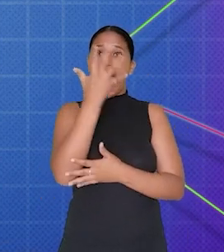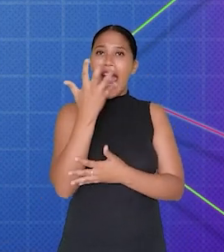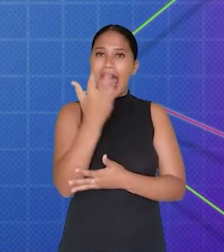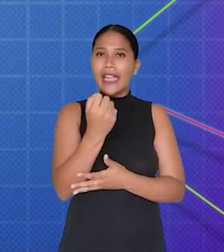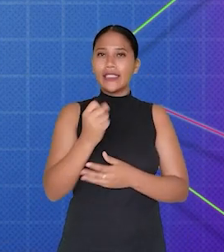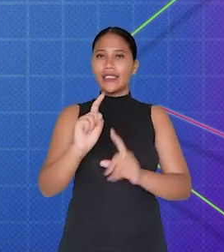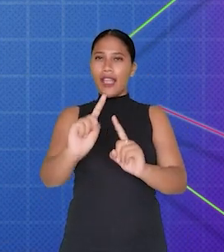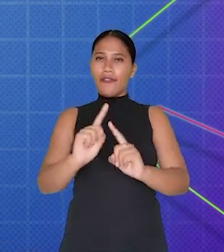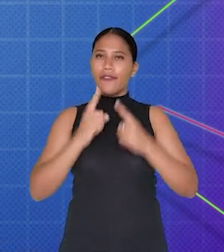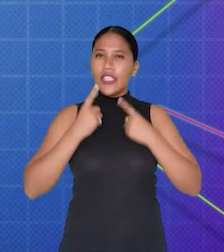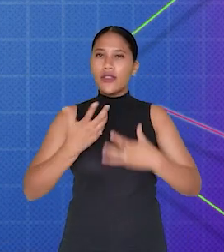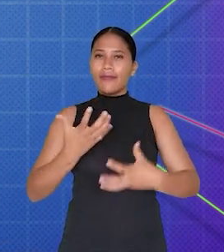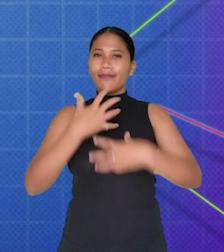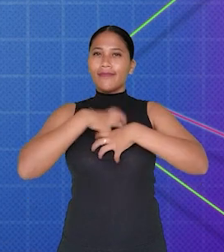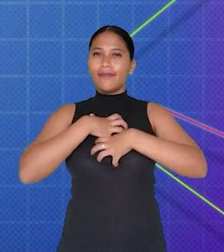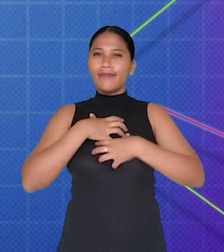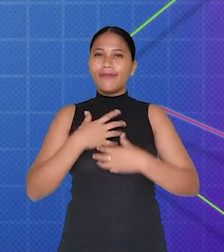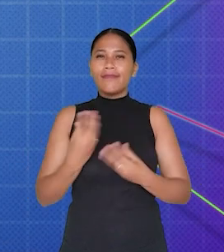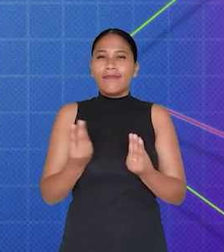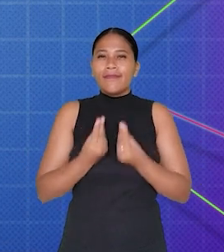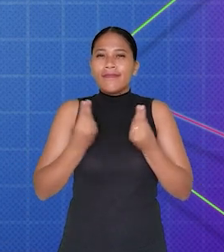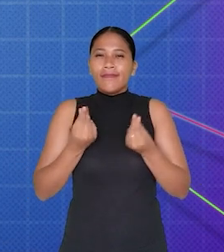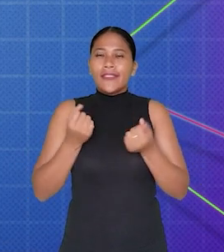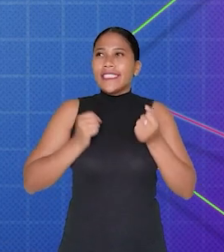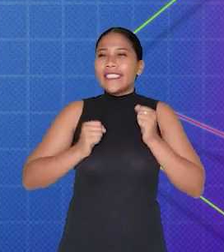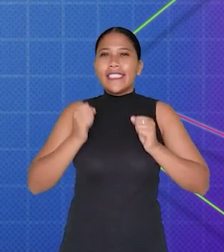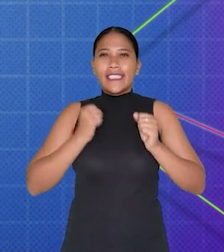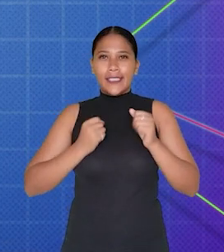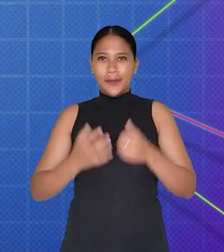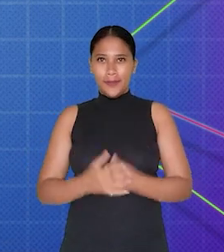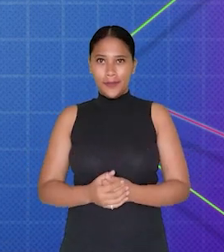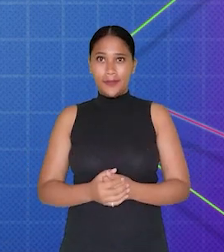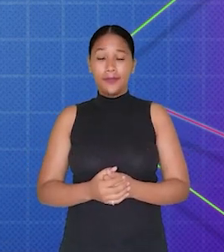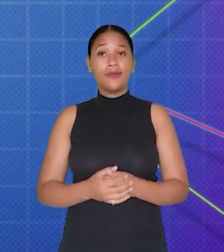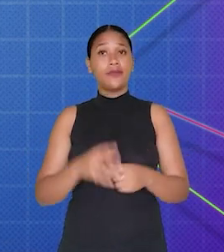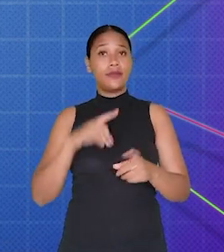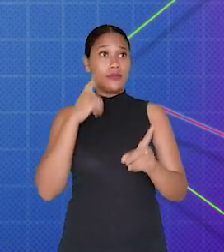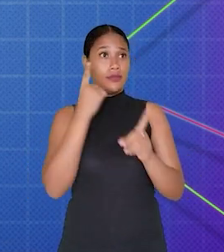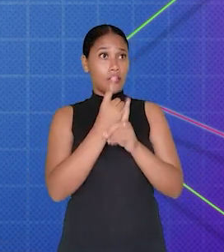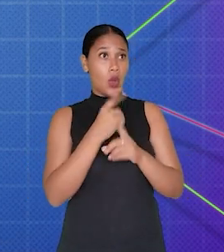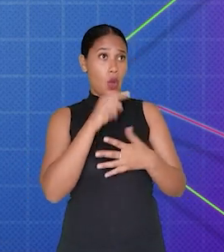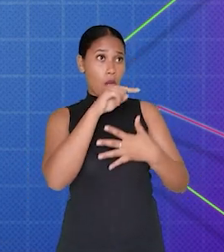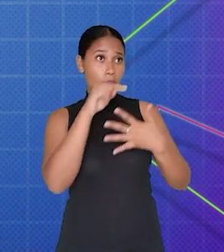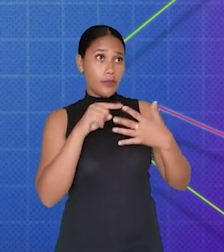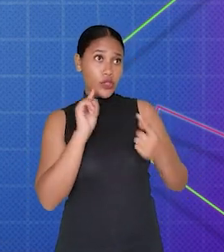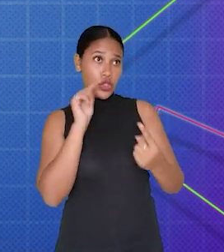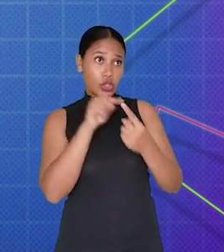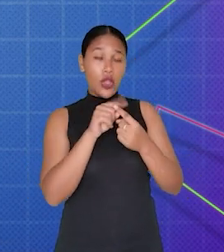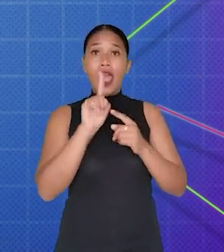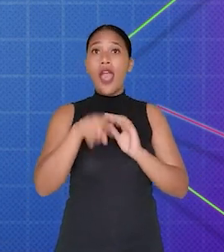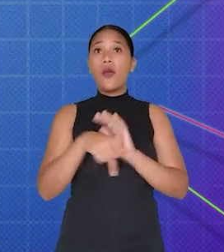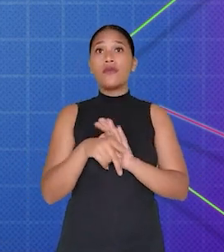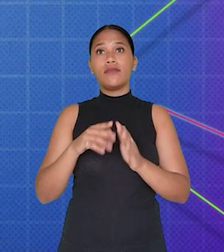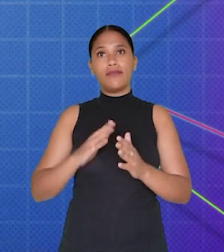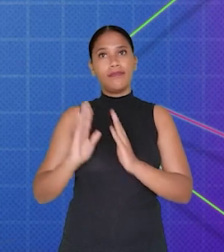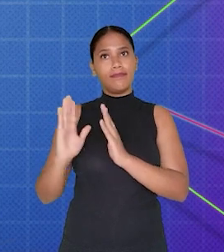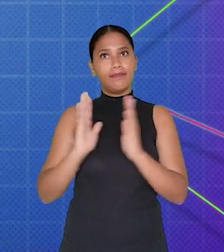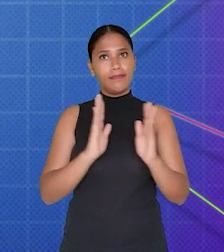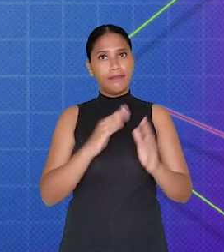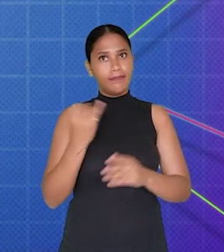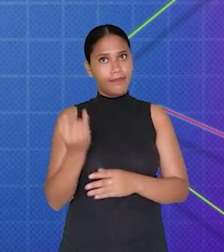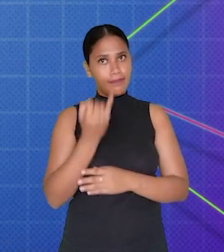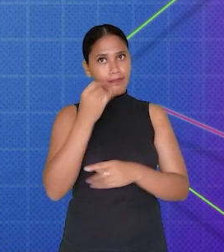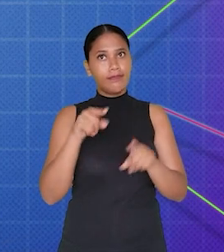jogo atraente e desafiador que atenda às expectativas e preferências dos jogadores. Identificar os objetivos dos jogadores é uma das